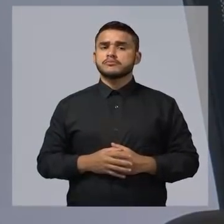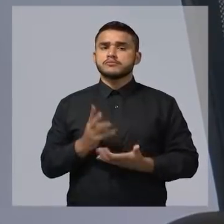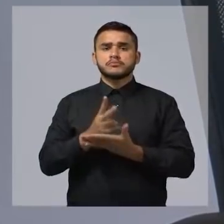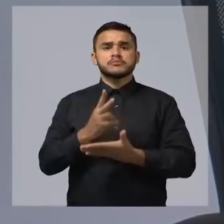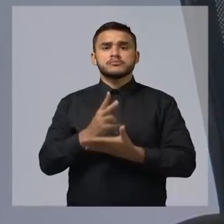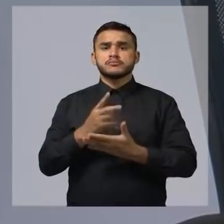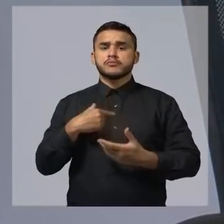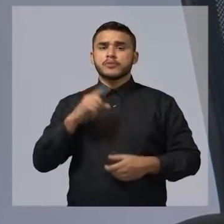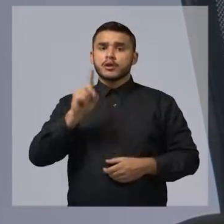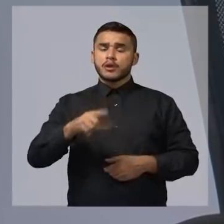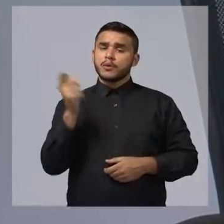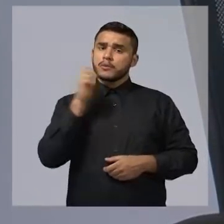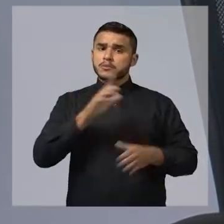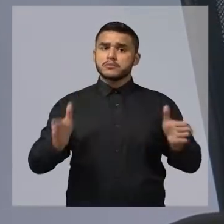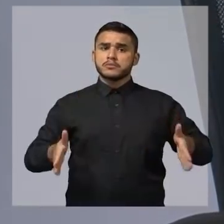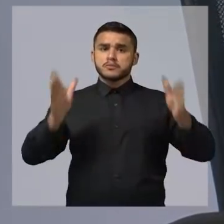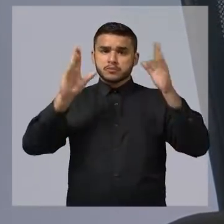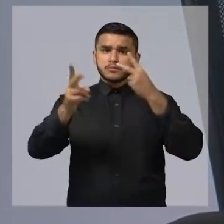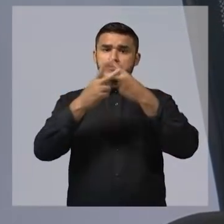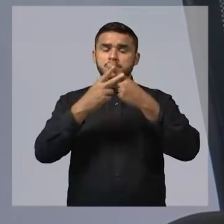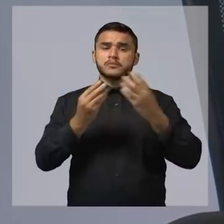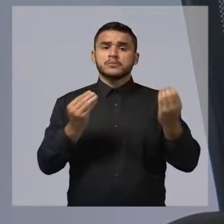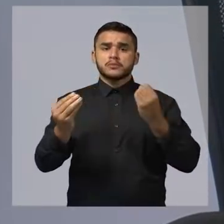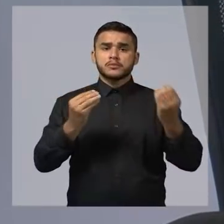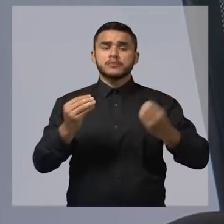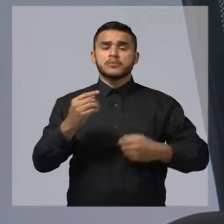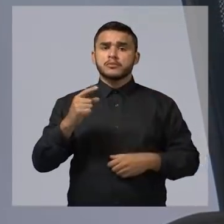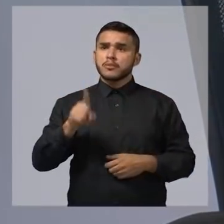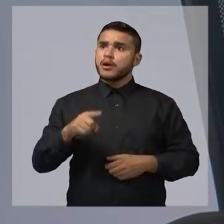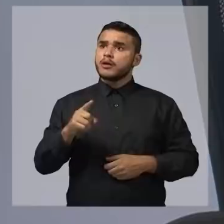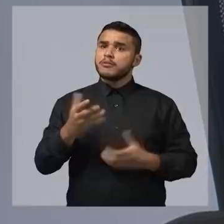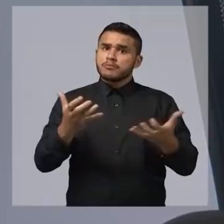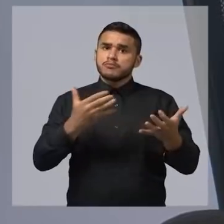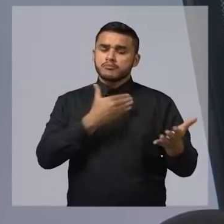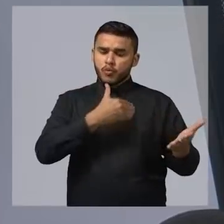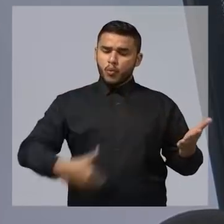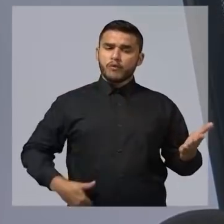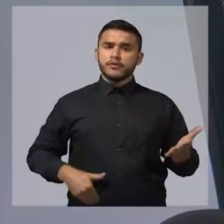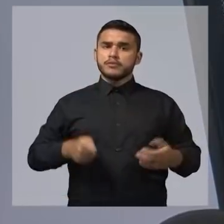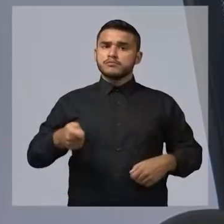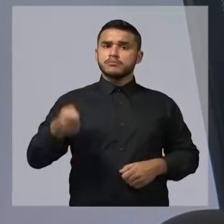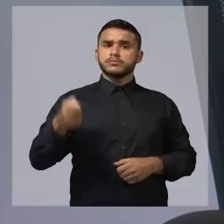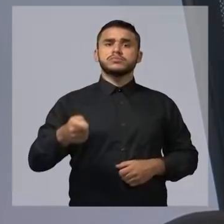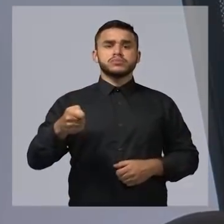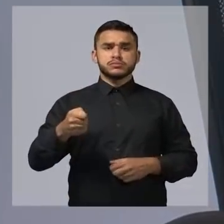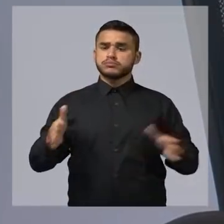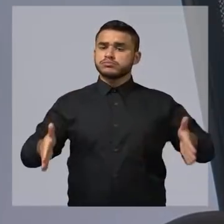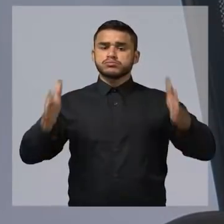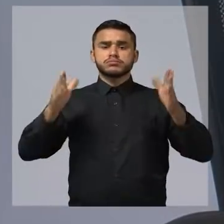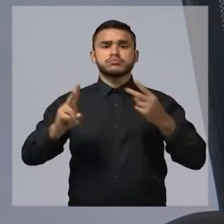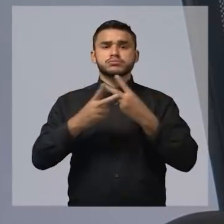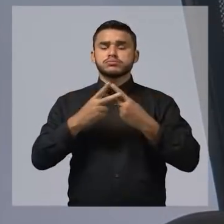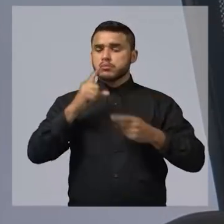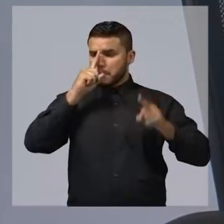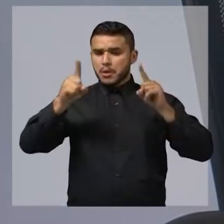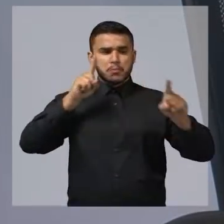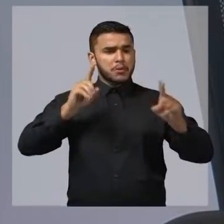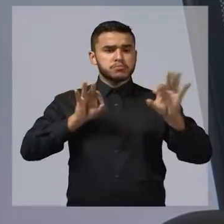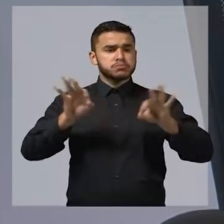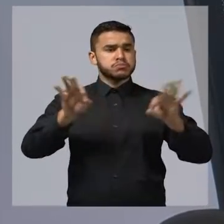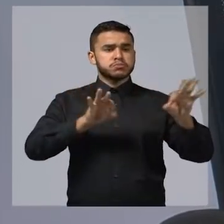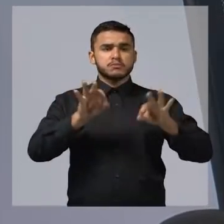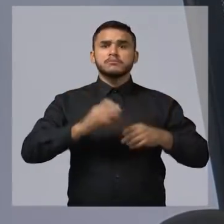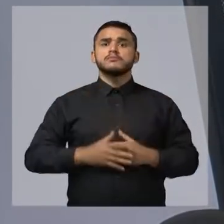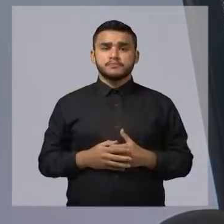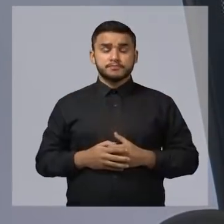unidade prisional um local onde o Estado realmente esteja presente, que tenha o comando total da situação. E, com isso, a